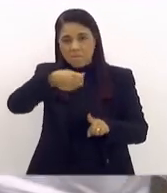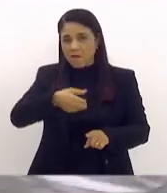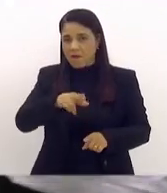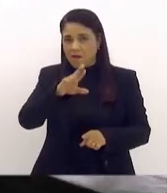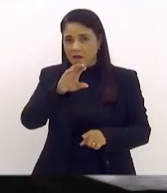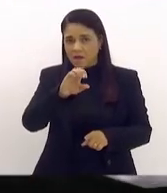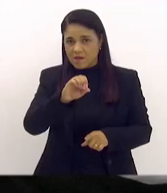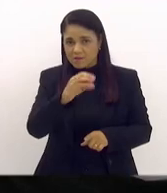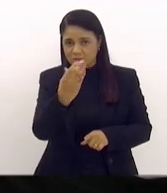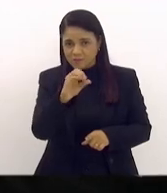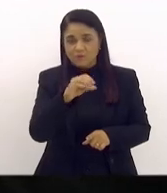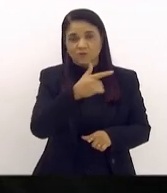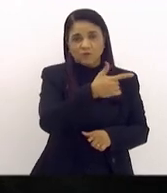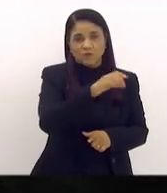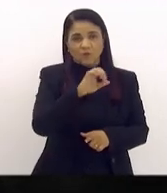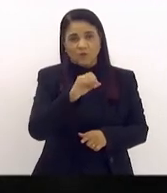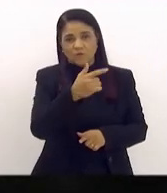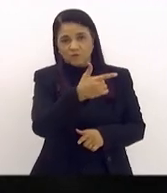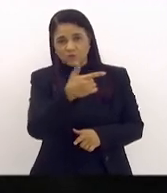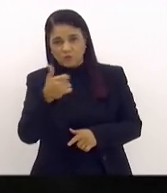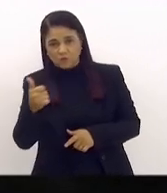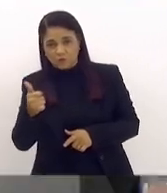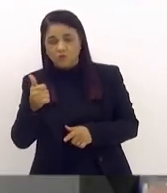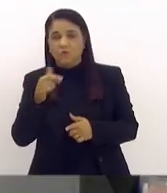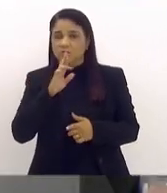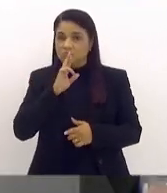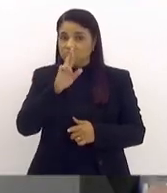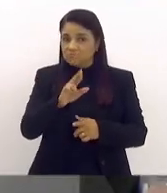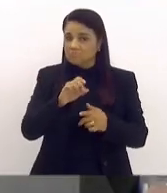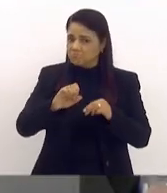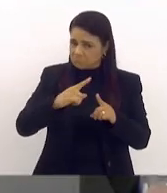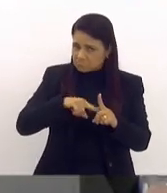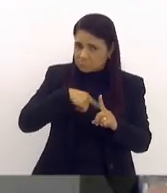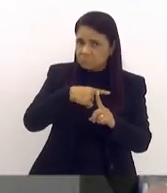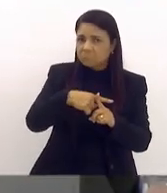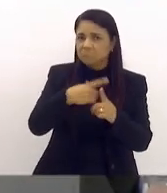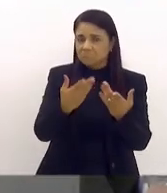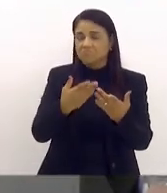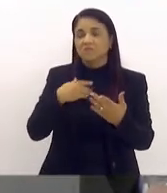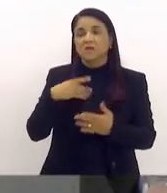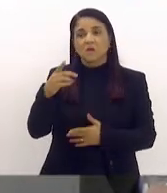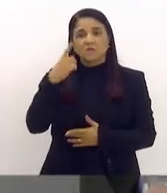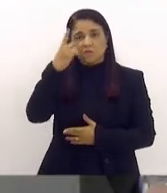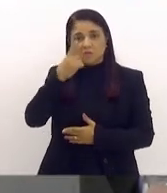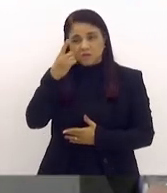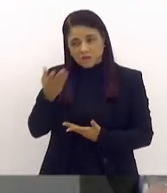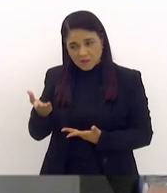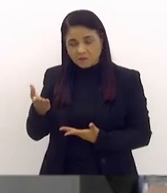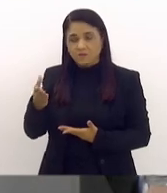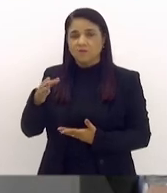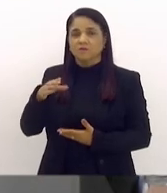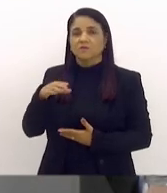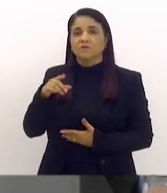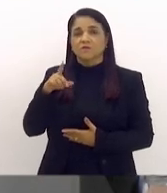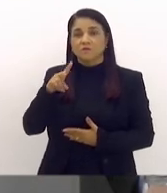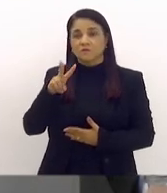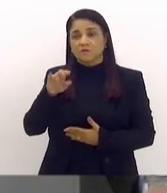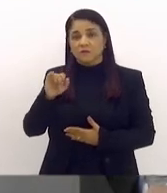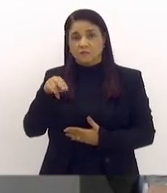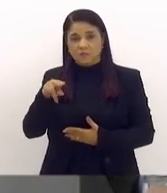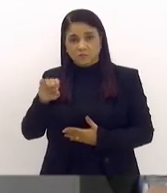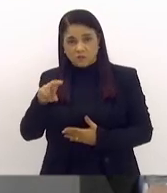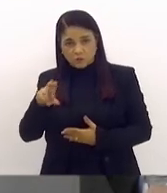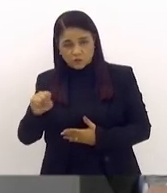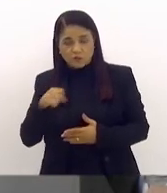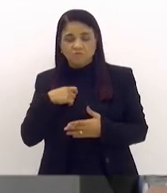e e e e e resultados viu Deputado Vinícius cozolino e através deste trabalho nós tivemos